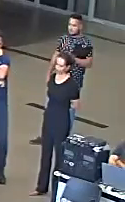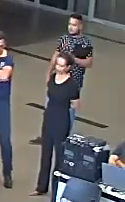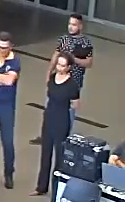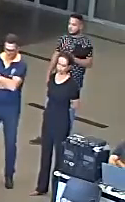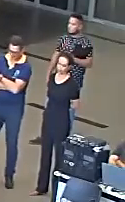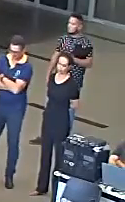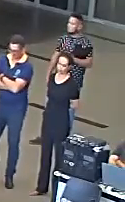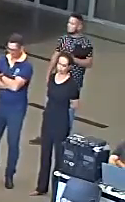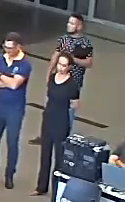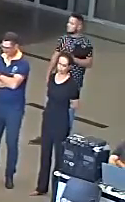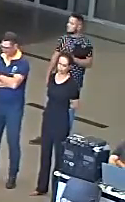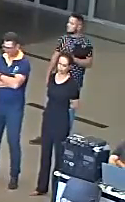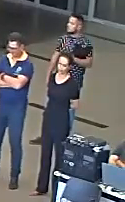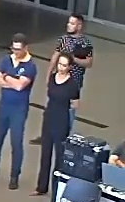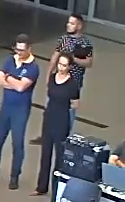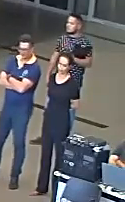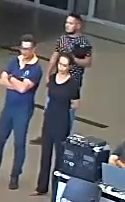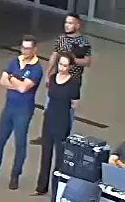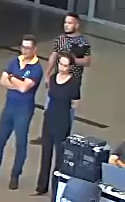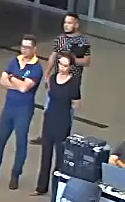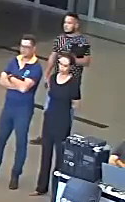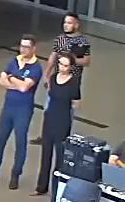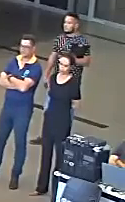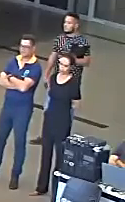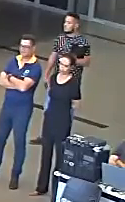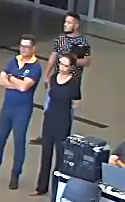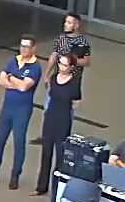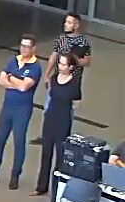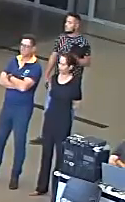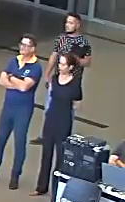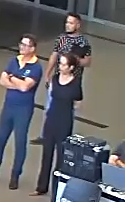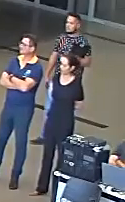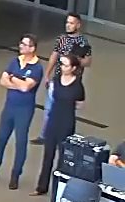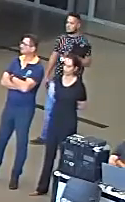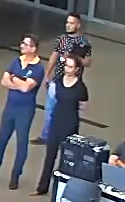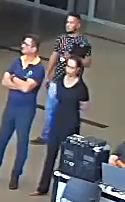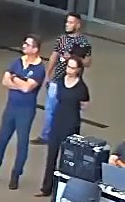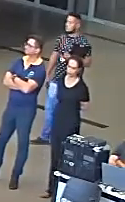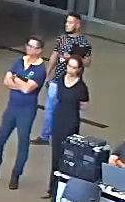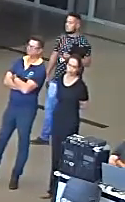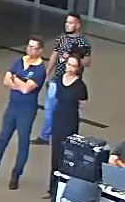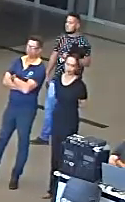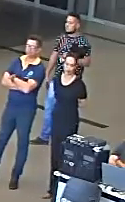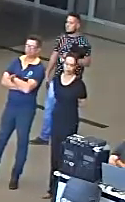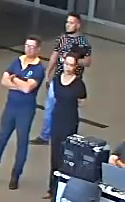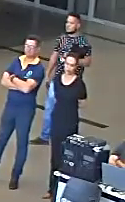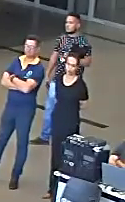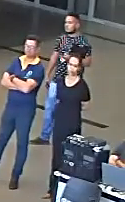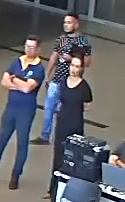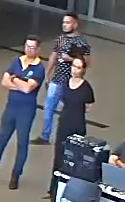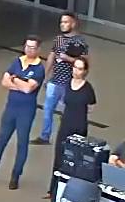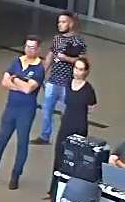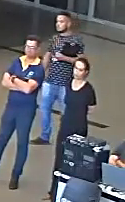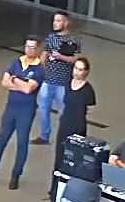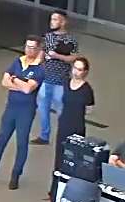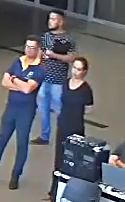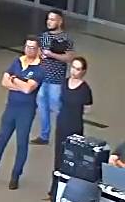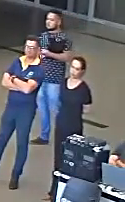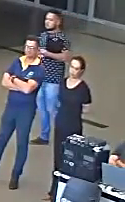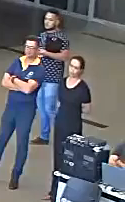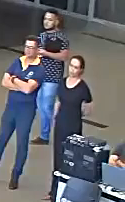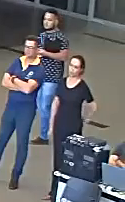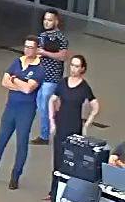um carro né um carro adaptado a gente tem que fazer Obrigatoriamente a a adaptação numa oficina